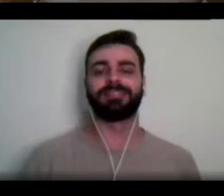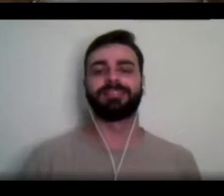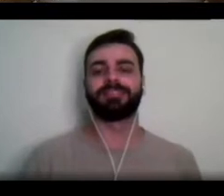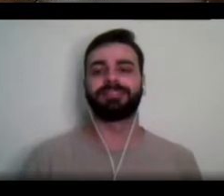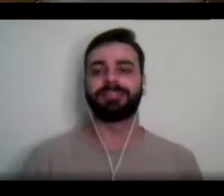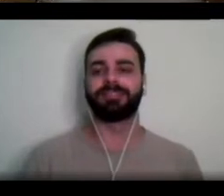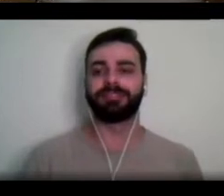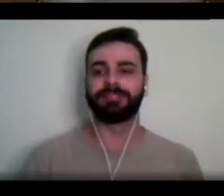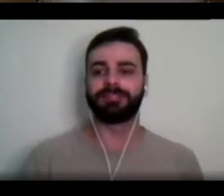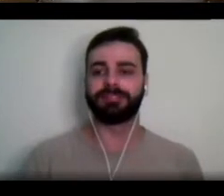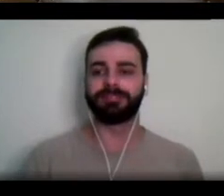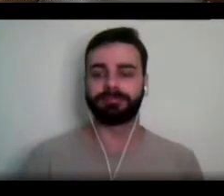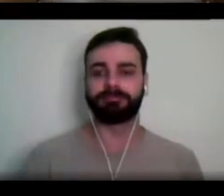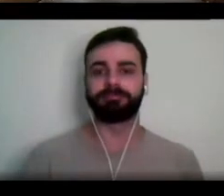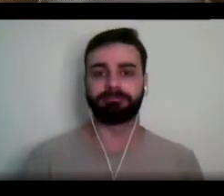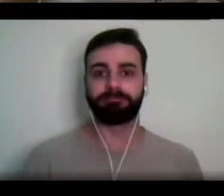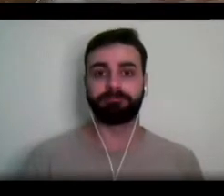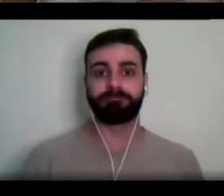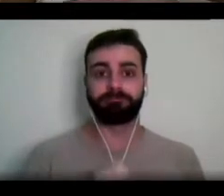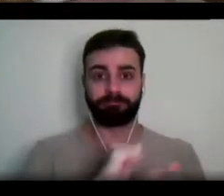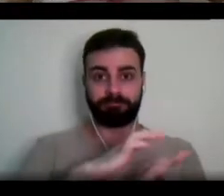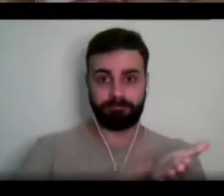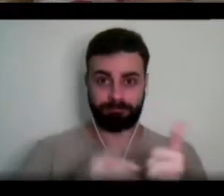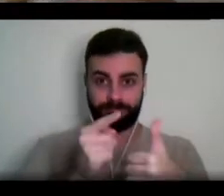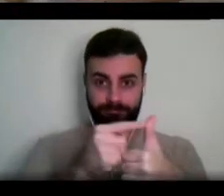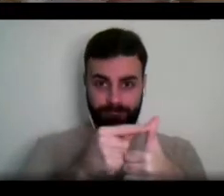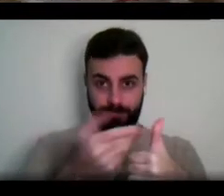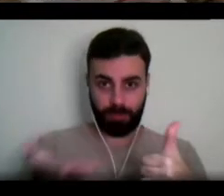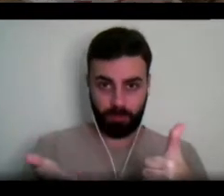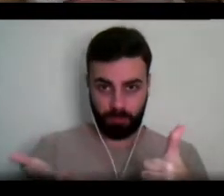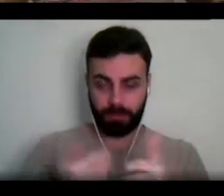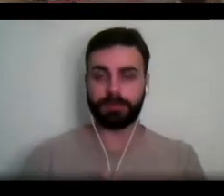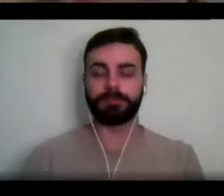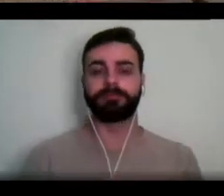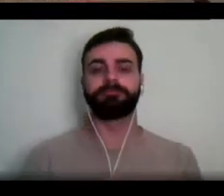Pronto, agora vai, gente, agora vai. Vamos lá.